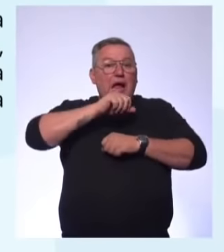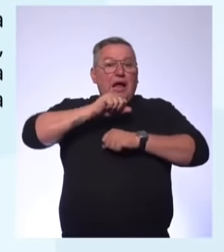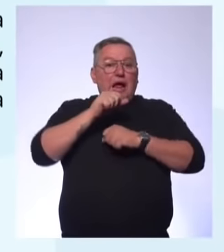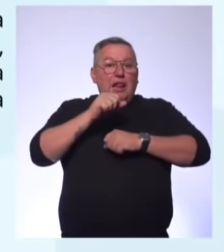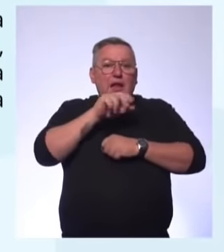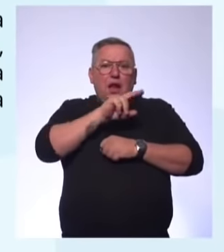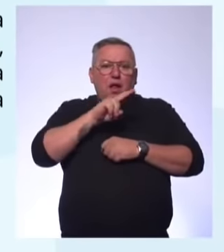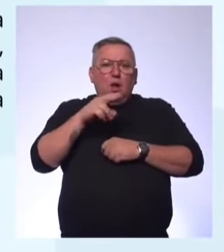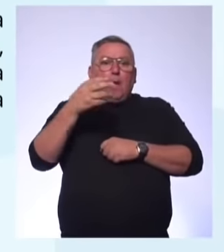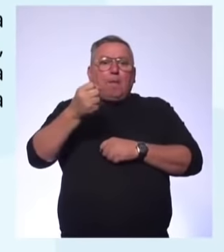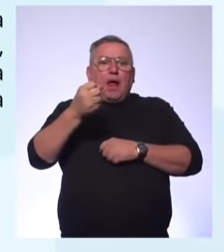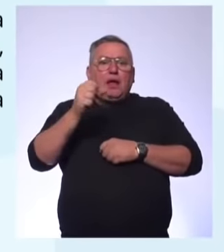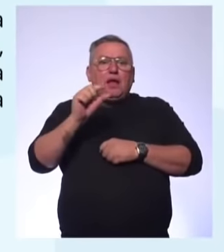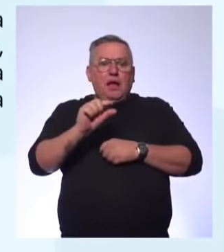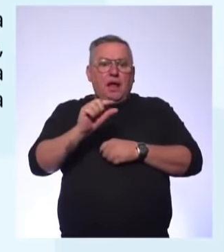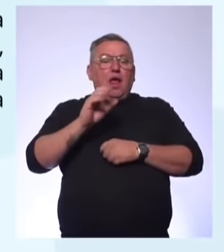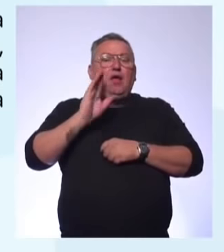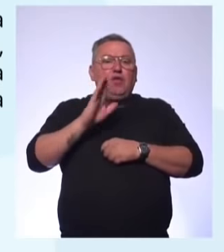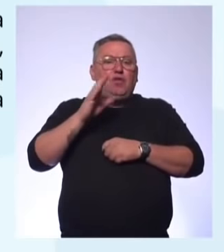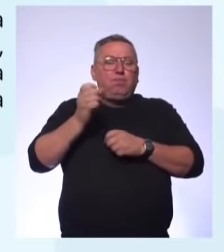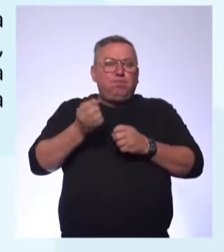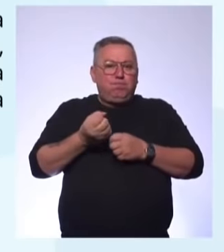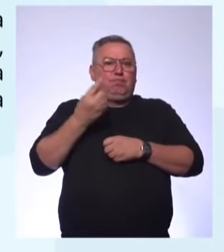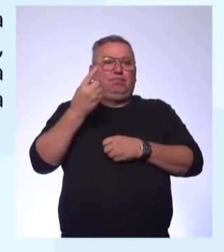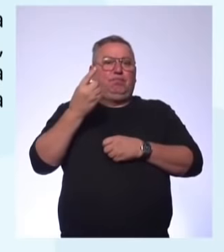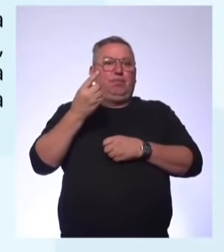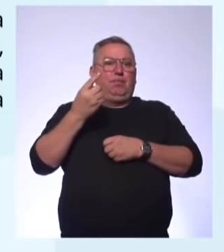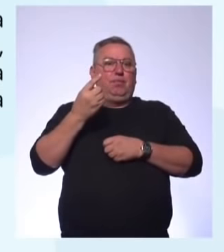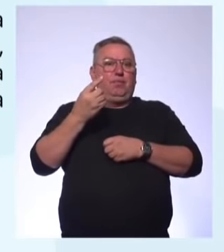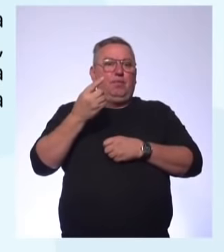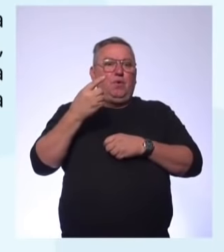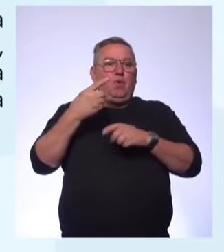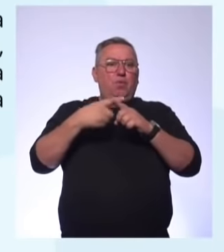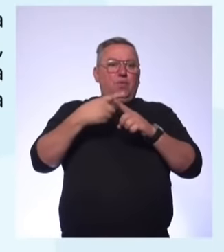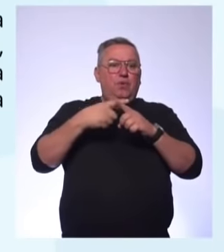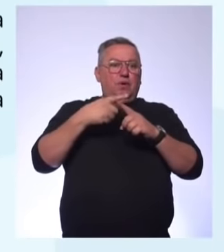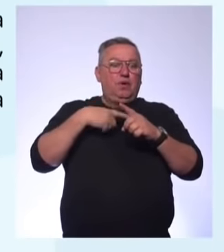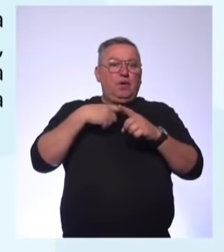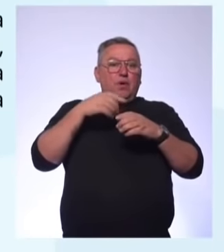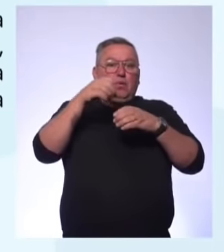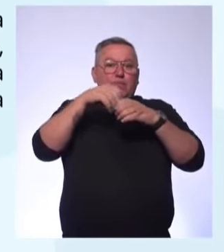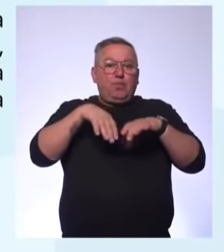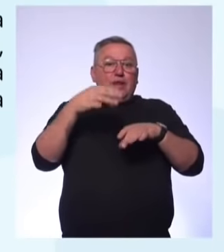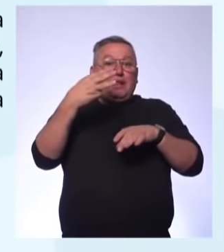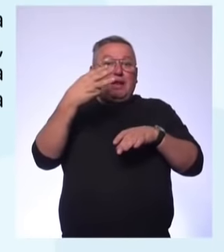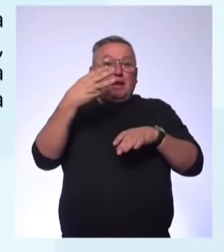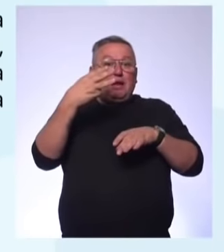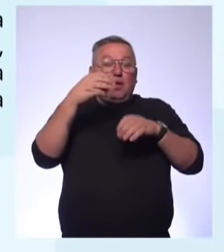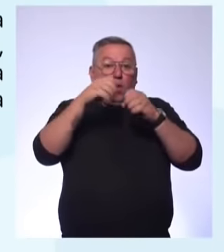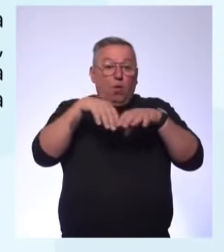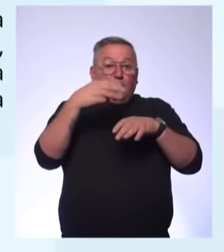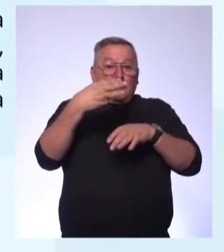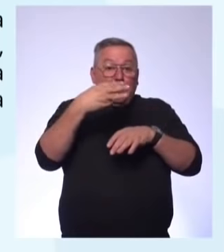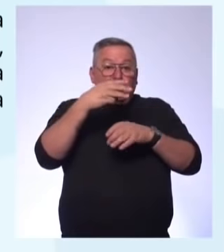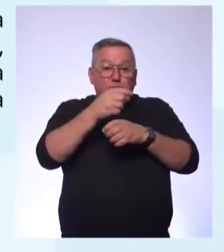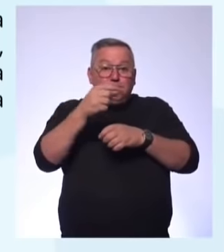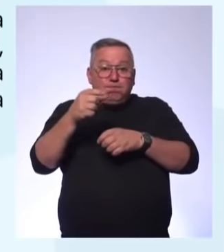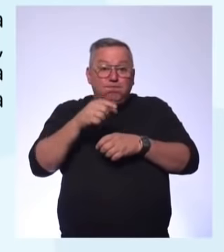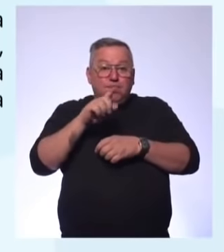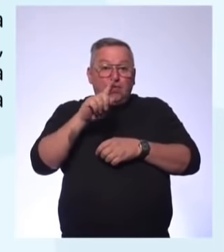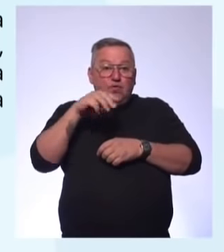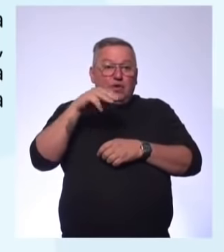Branquinha. Branquinha, já surpreendida, pois colocou ovos com 3 gemas. Deve ter tido uma mudancinha ali de